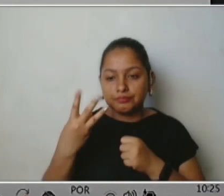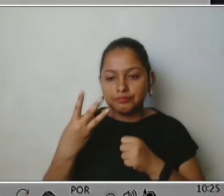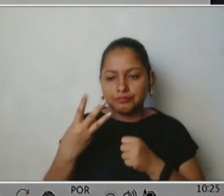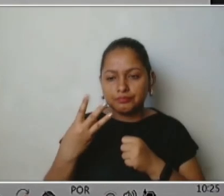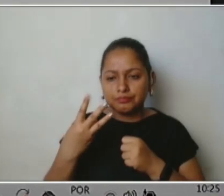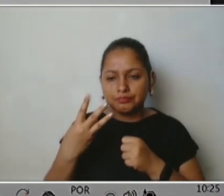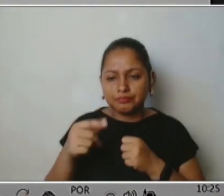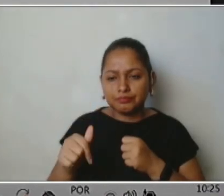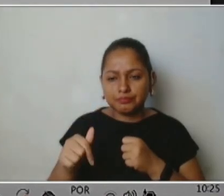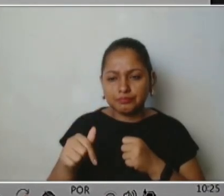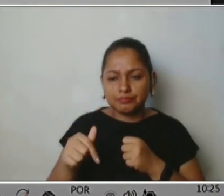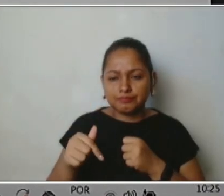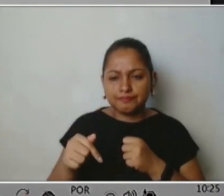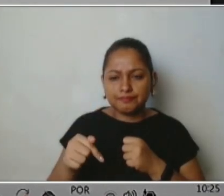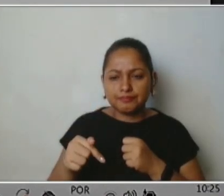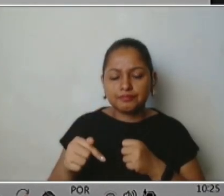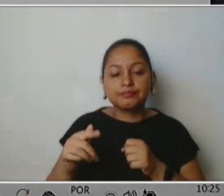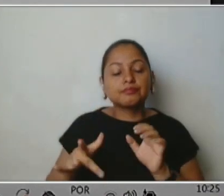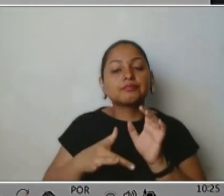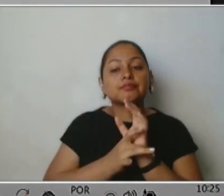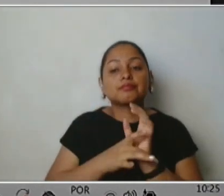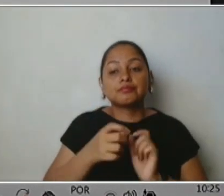da Seguridade Social.